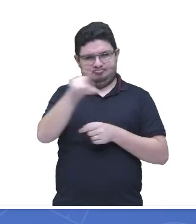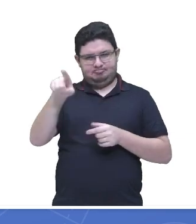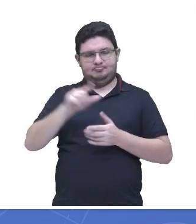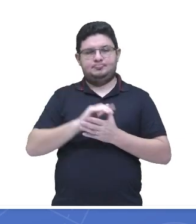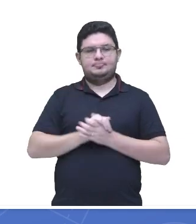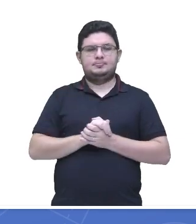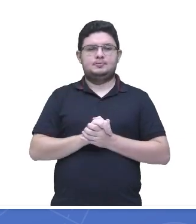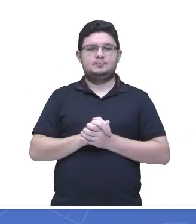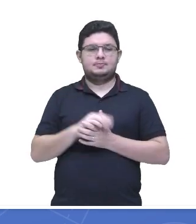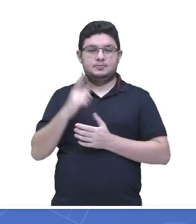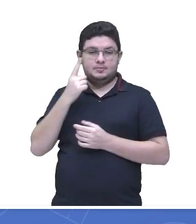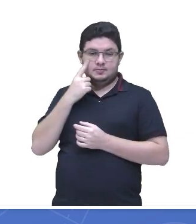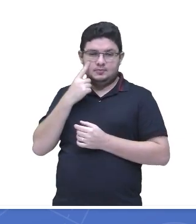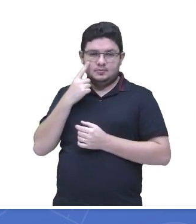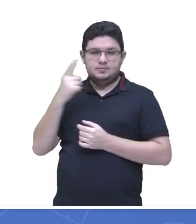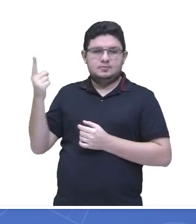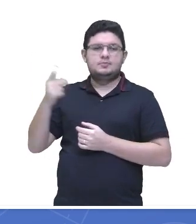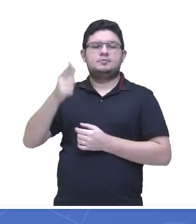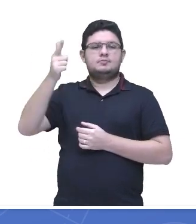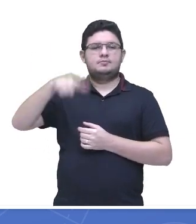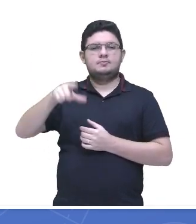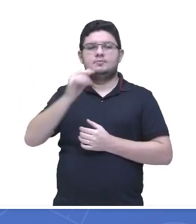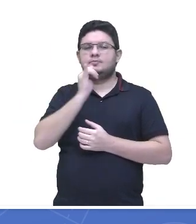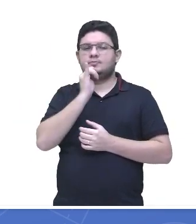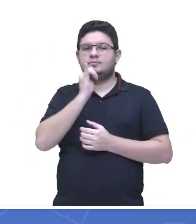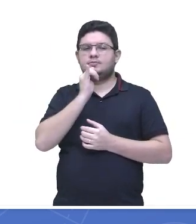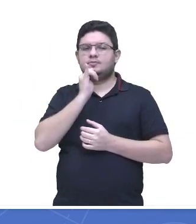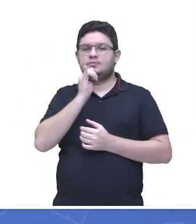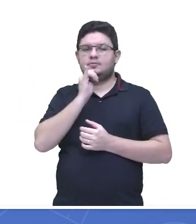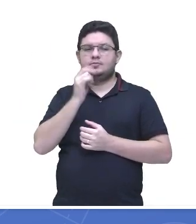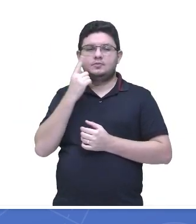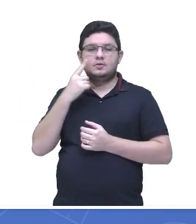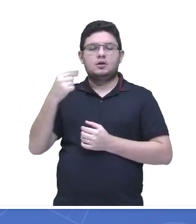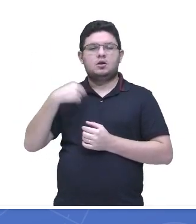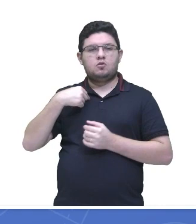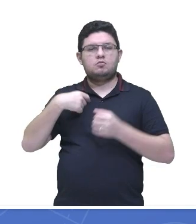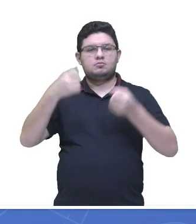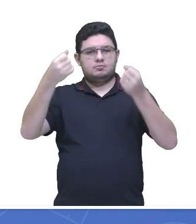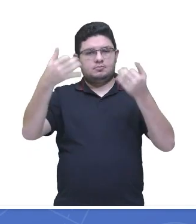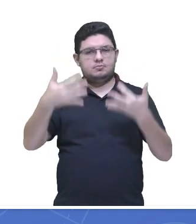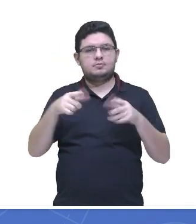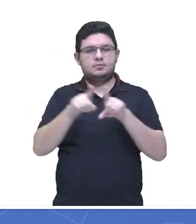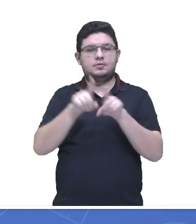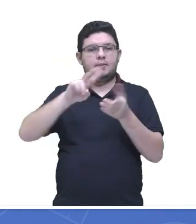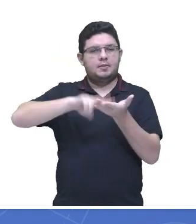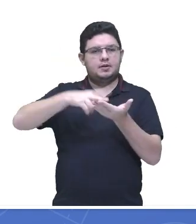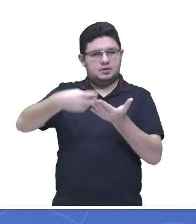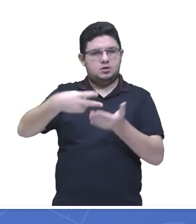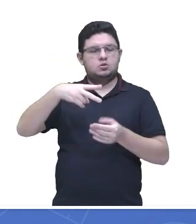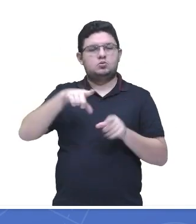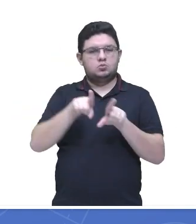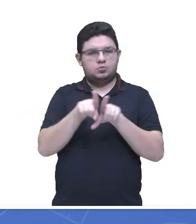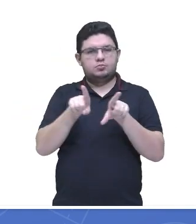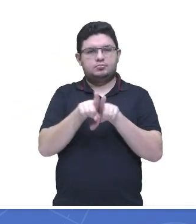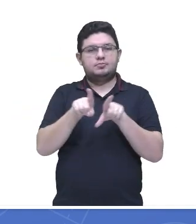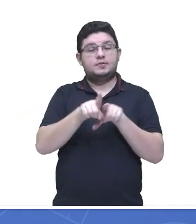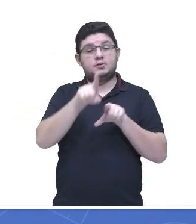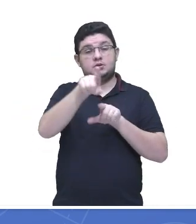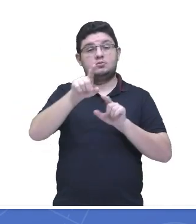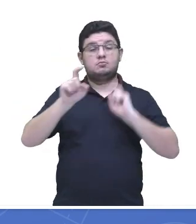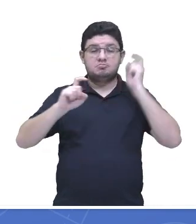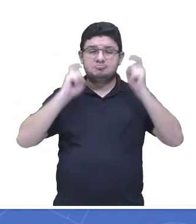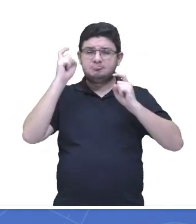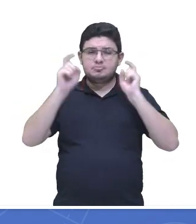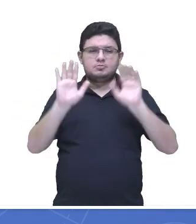comigo então mais prefixos, eu vou explicando, vou traduzindo, não se preocupem que vocês vão compreender bem